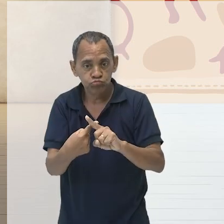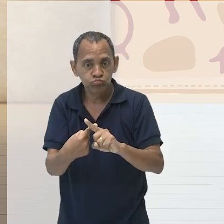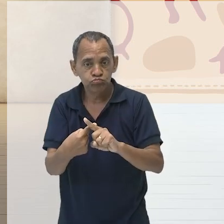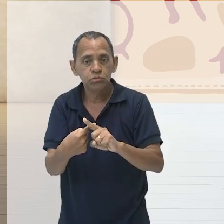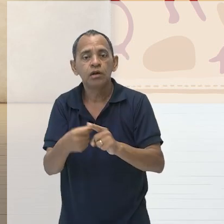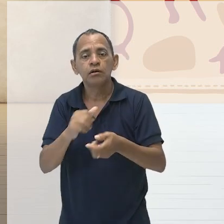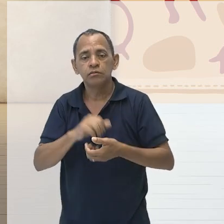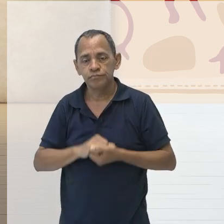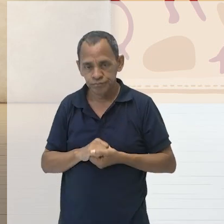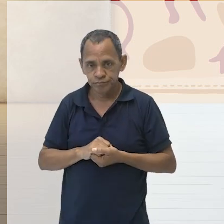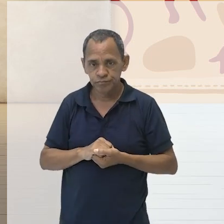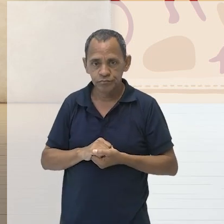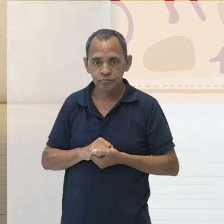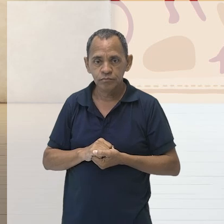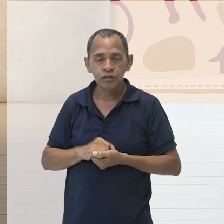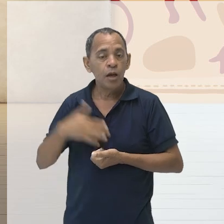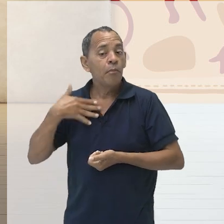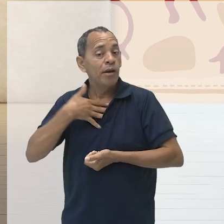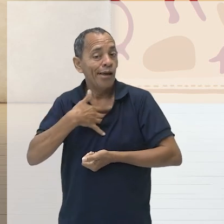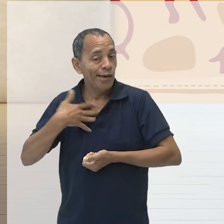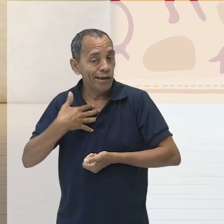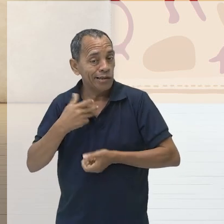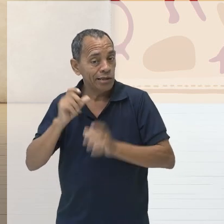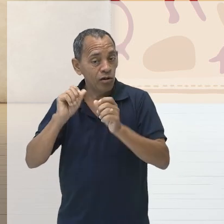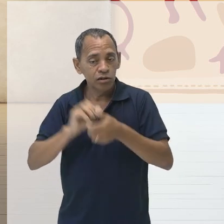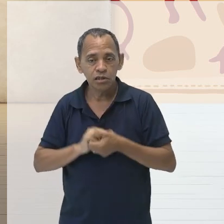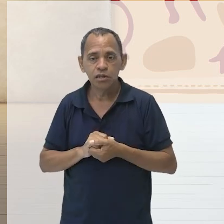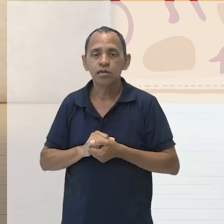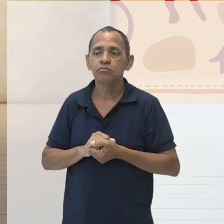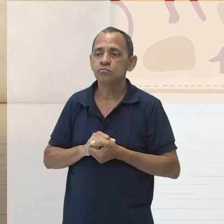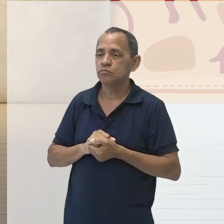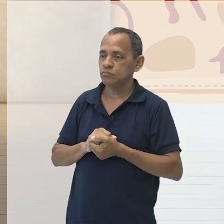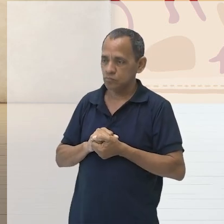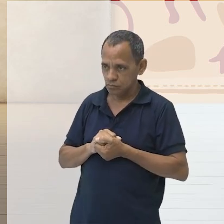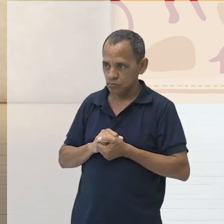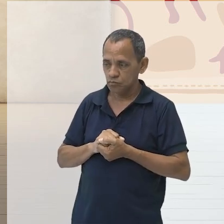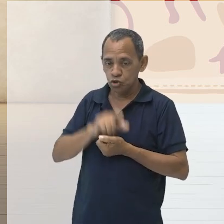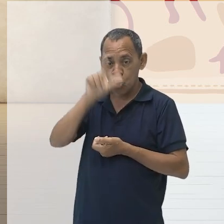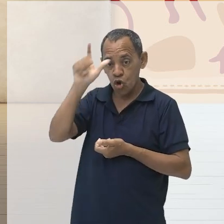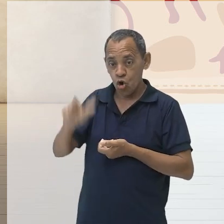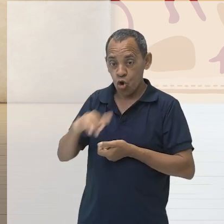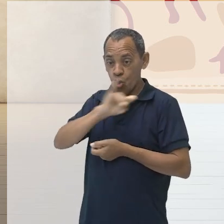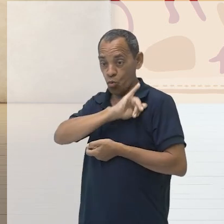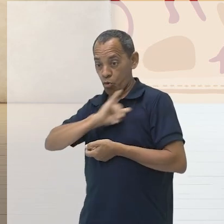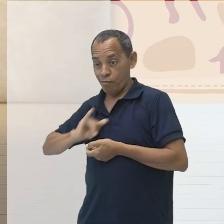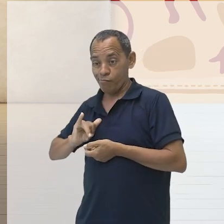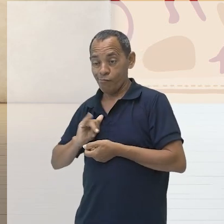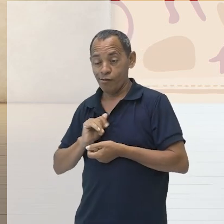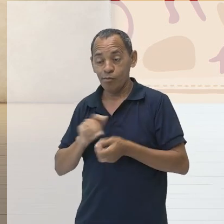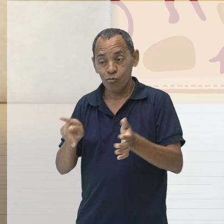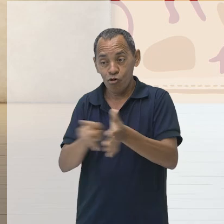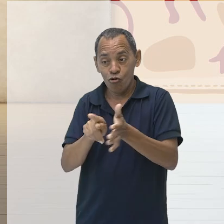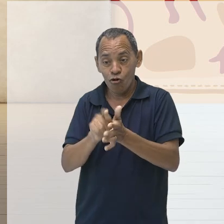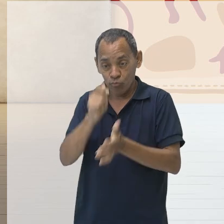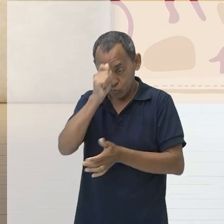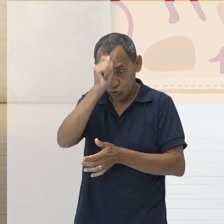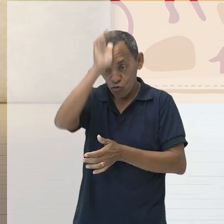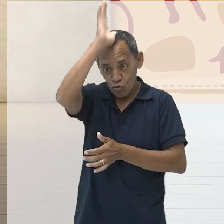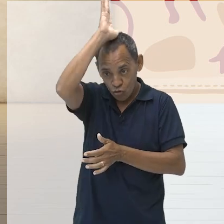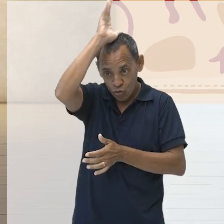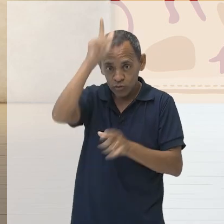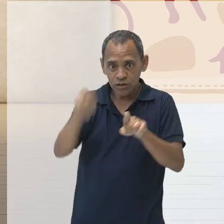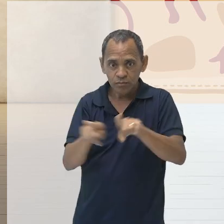de entretenimento para os imperadores de Roma. Que entretenimento esquisito, né? Vocês não concordam?